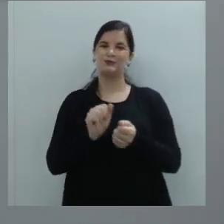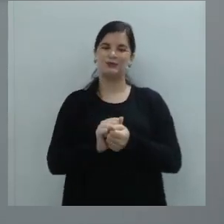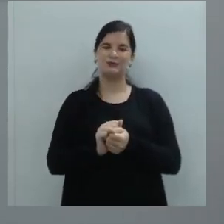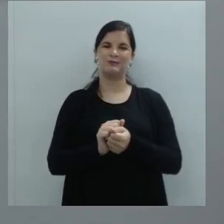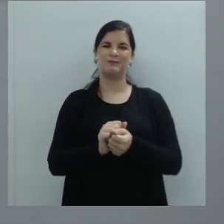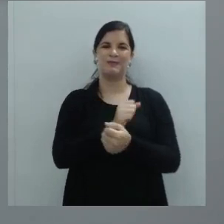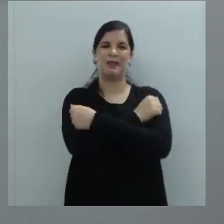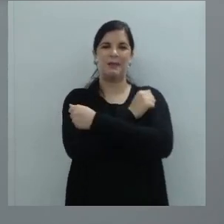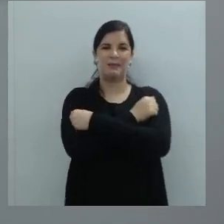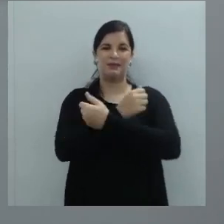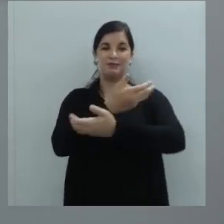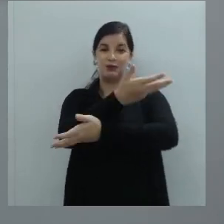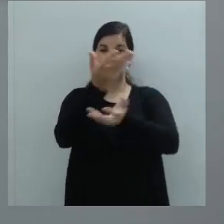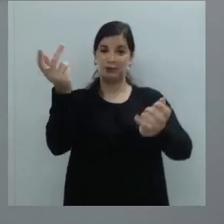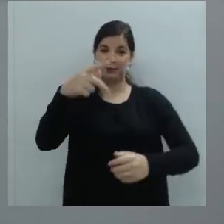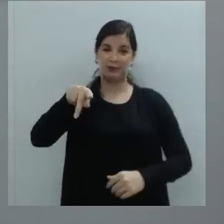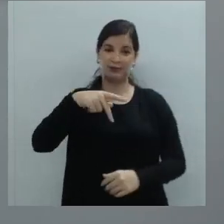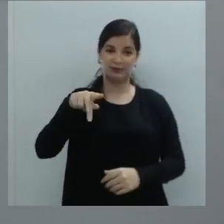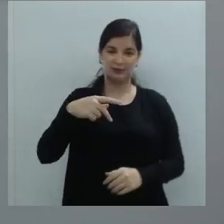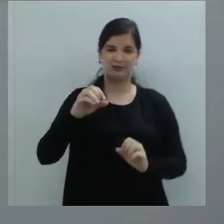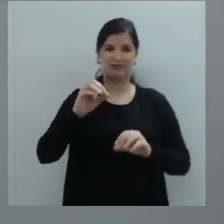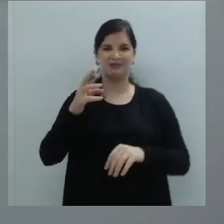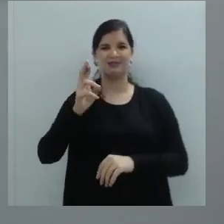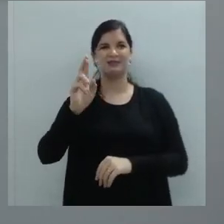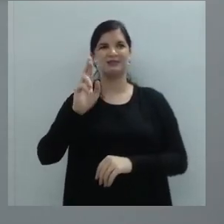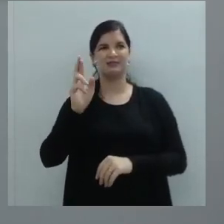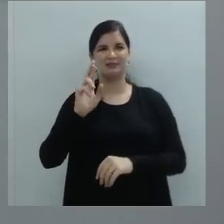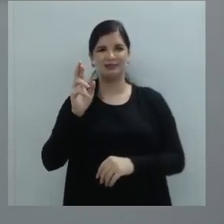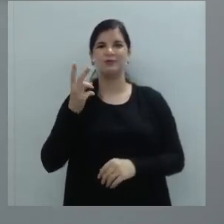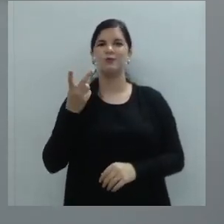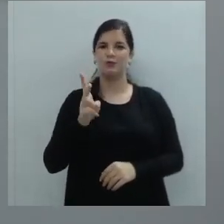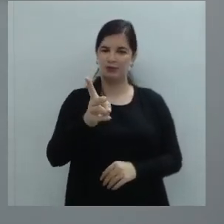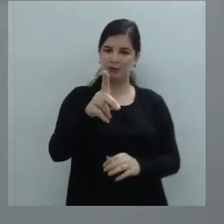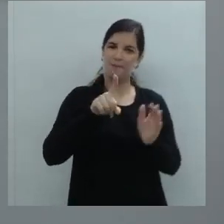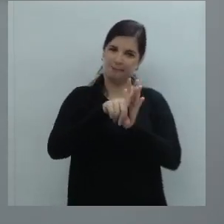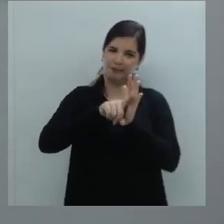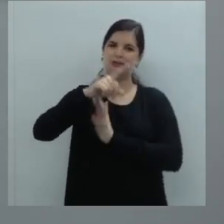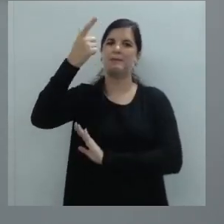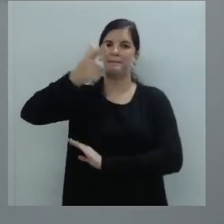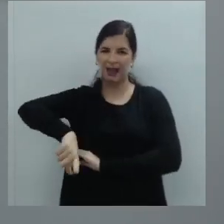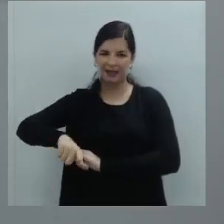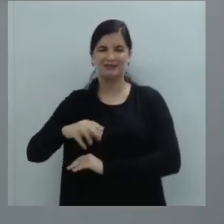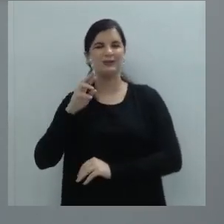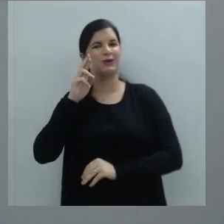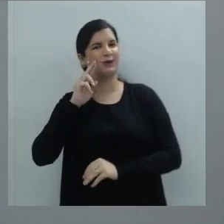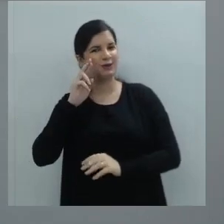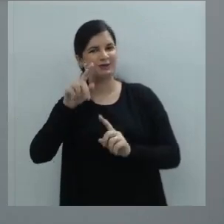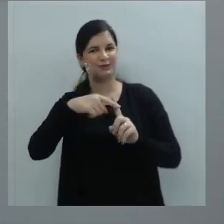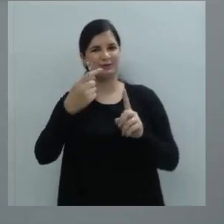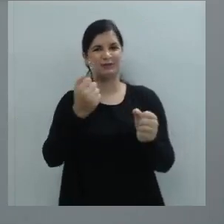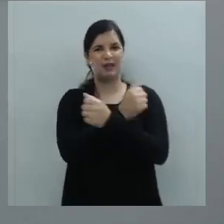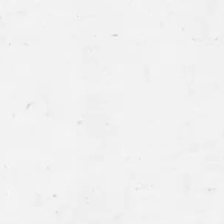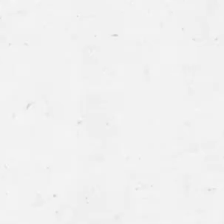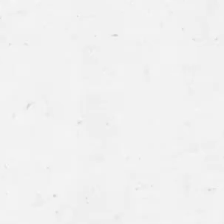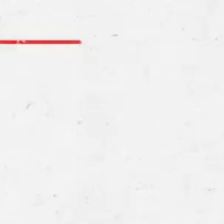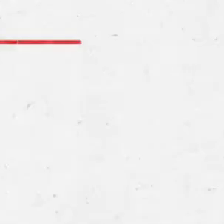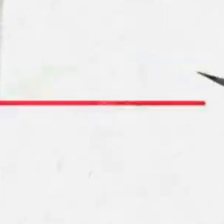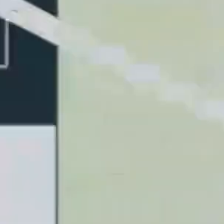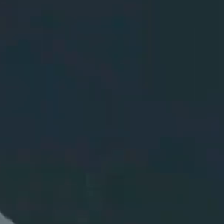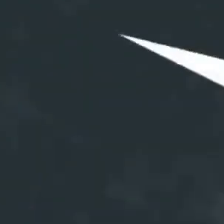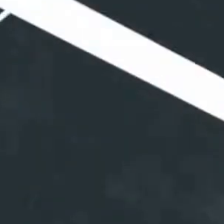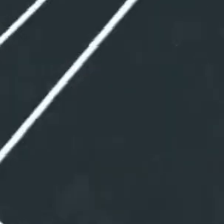Um abraço a todos os professores de ensino religioso e vamos em frente e pesquisem mais sobre a Rosa Cruz. Um forte abraço!